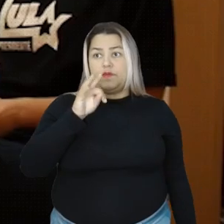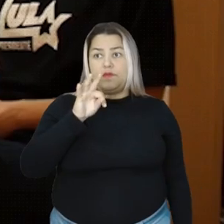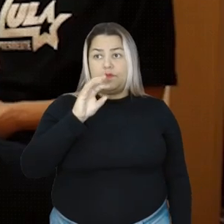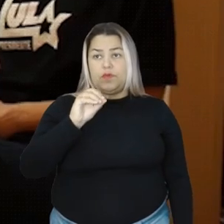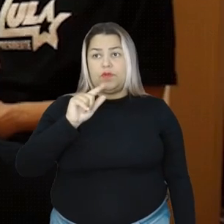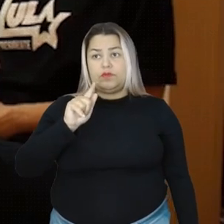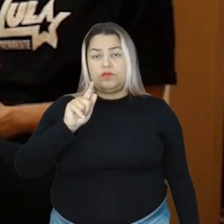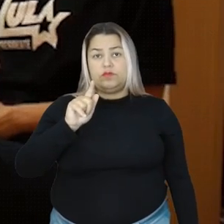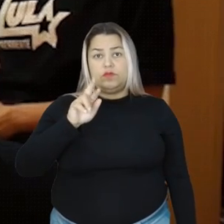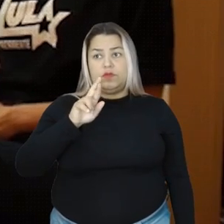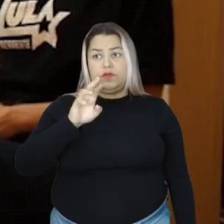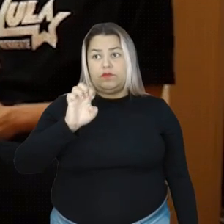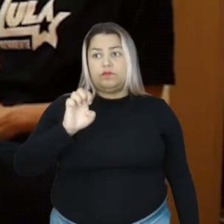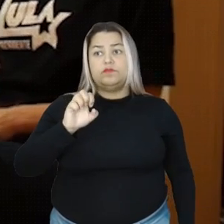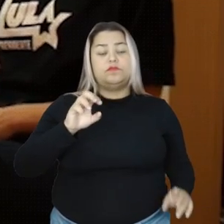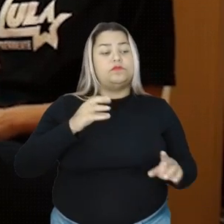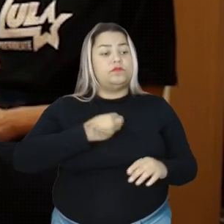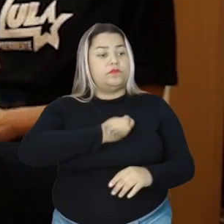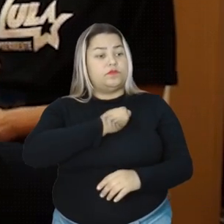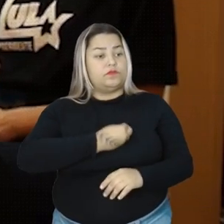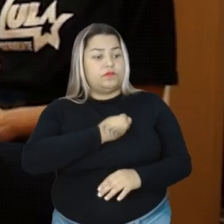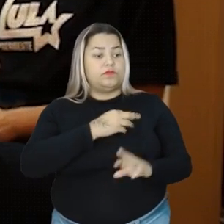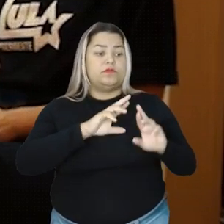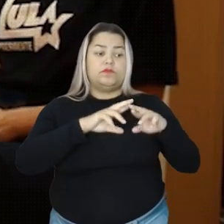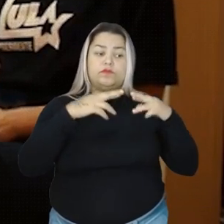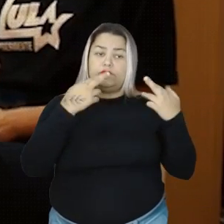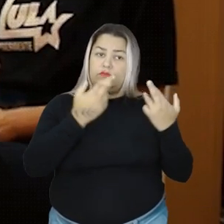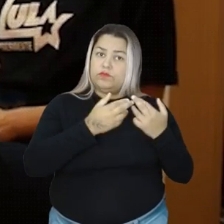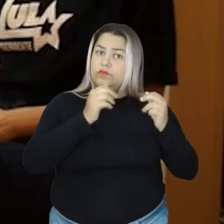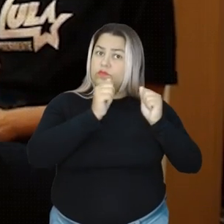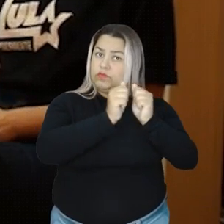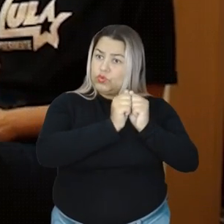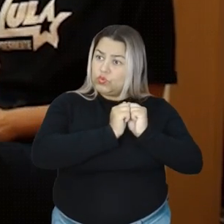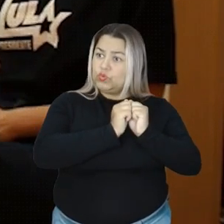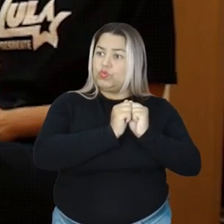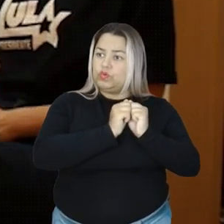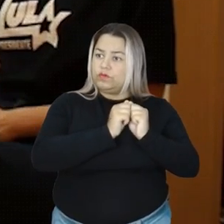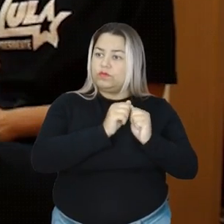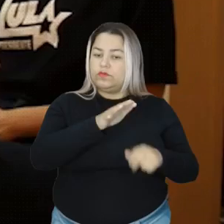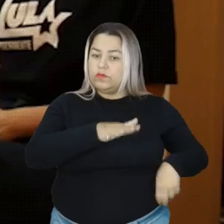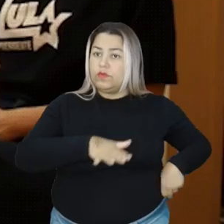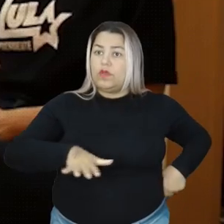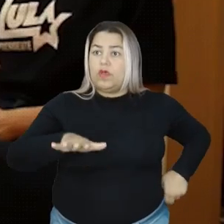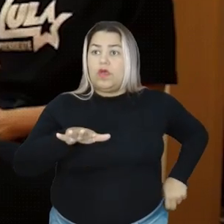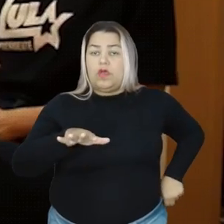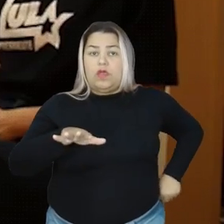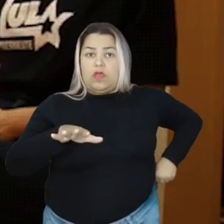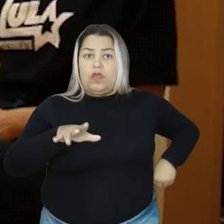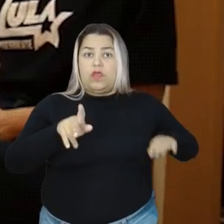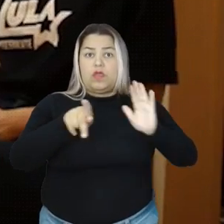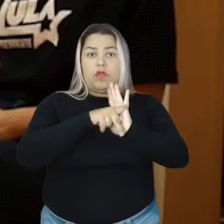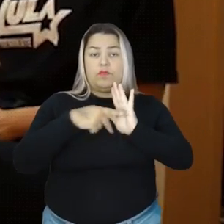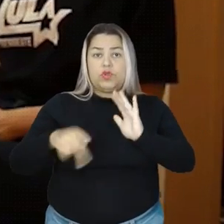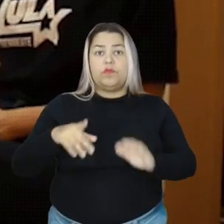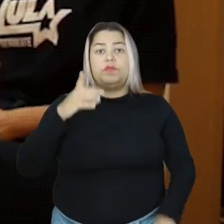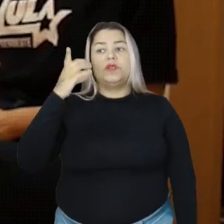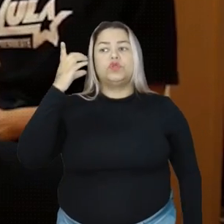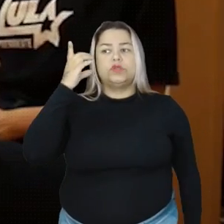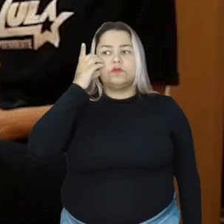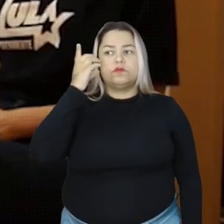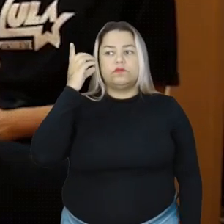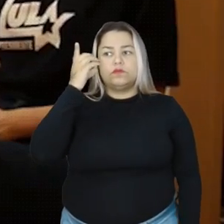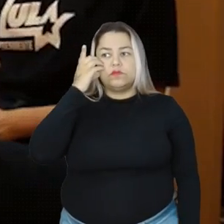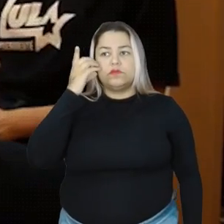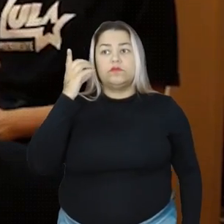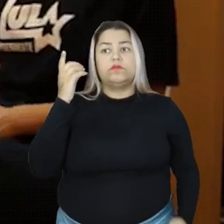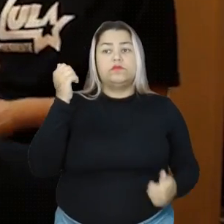gente participava das reuniões, eles participavam conosco, E a própria Dilma assessorava as nossas reuniões,